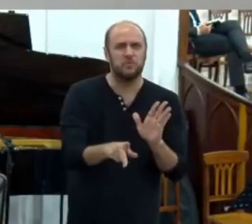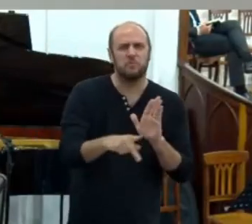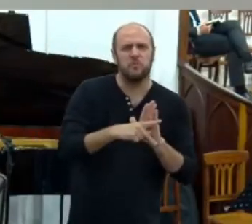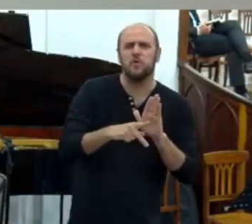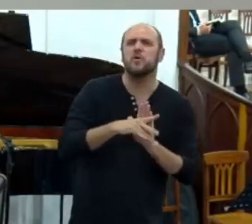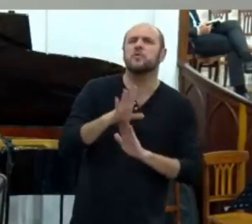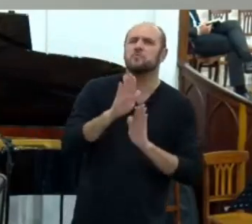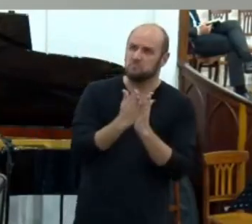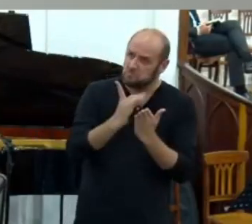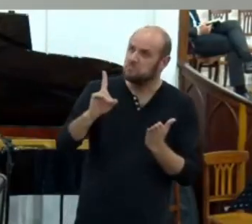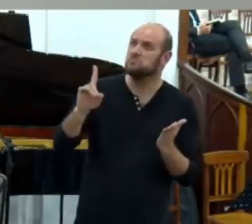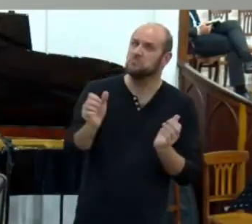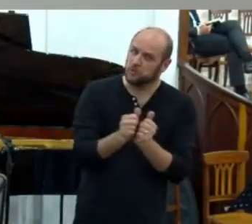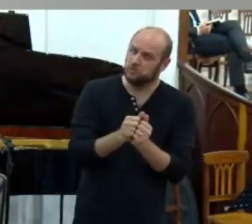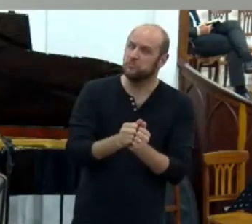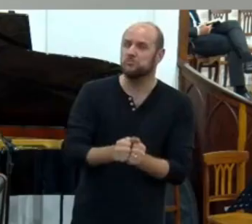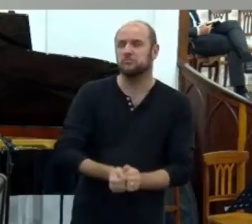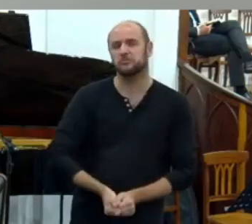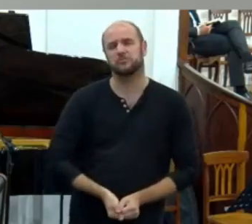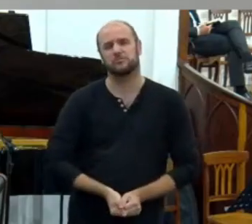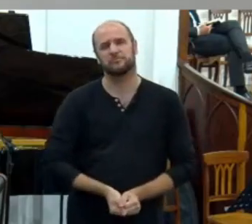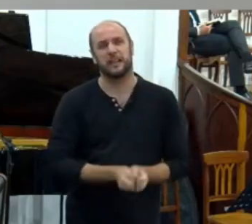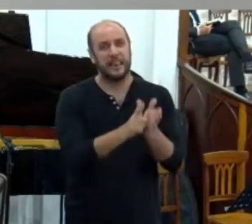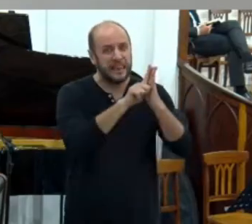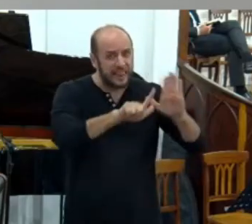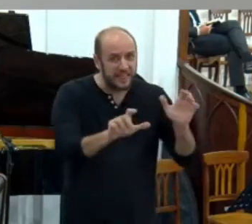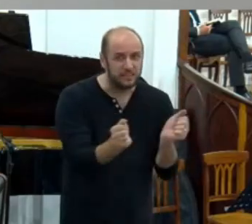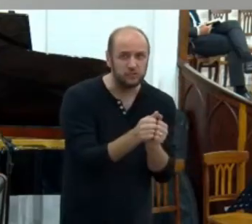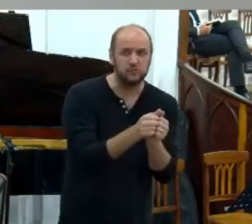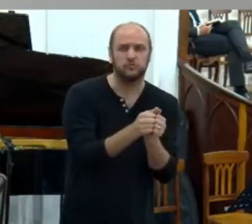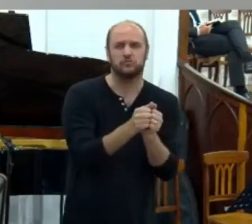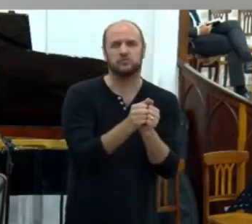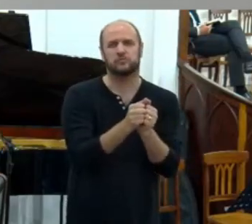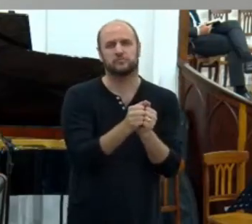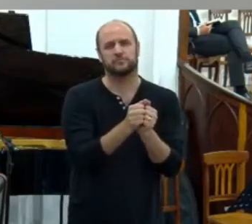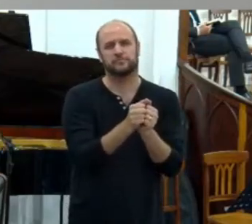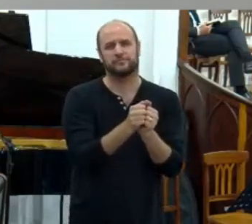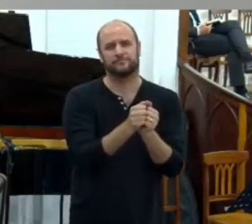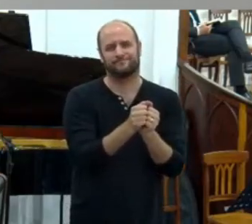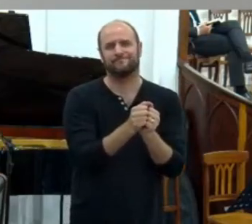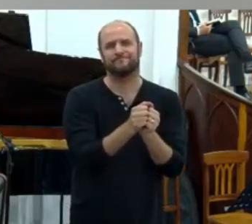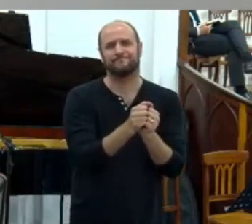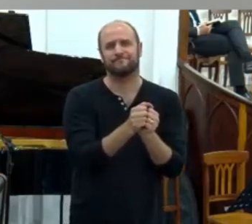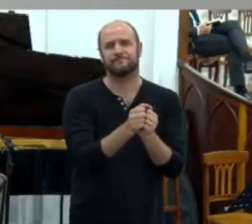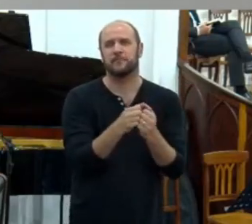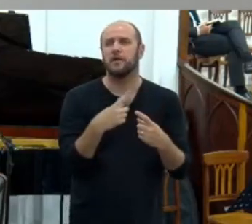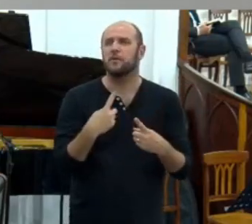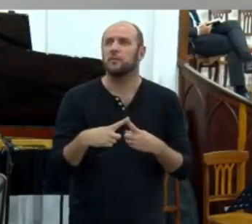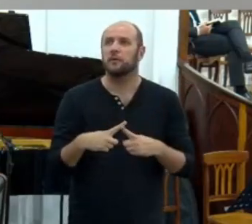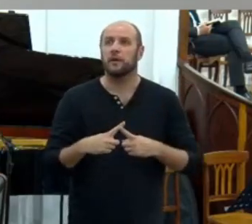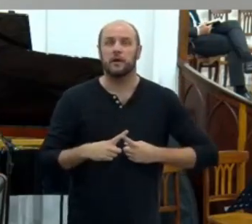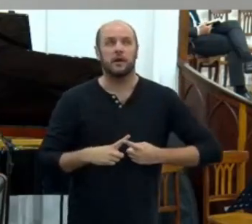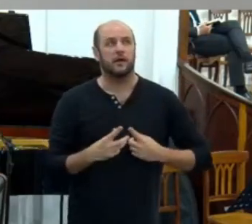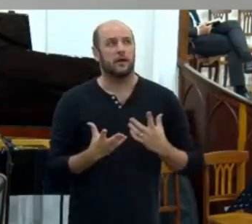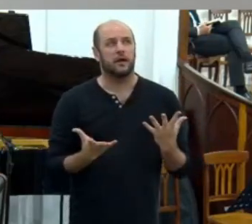moral. Porque como seríamos